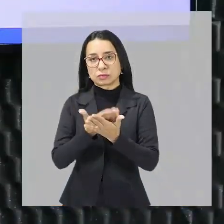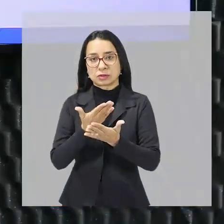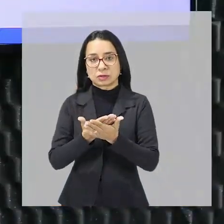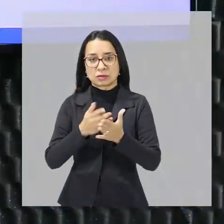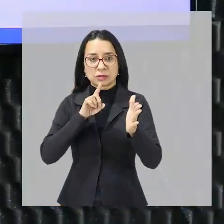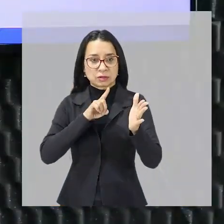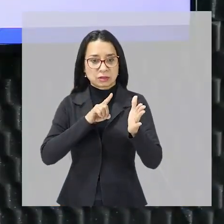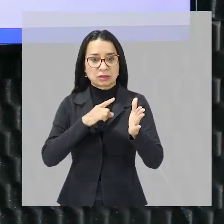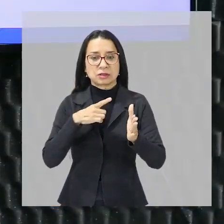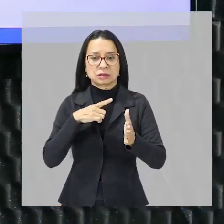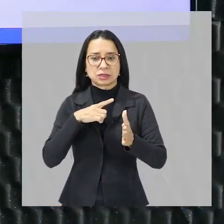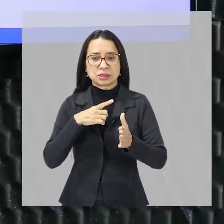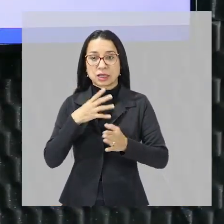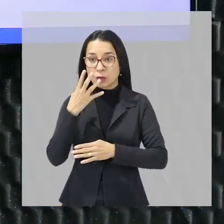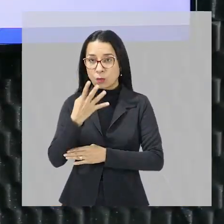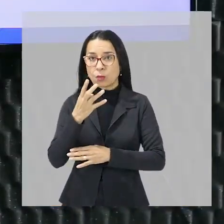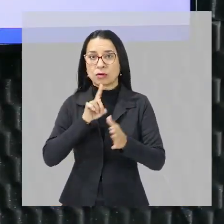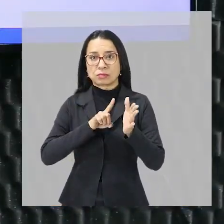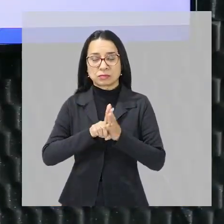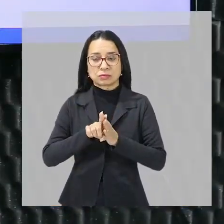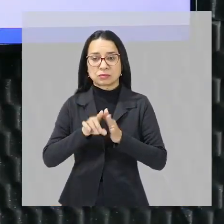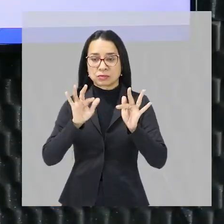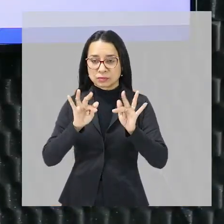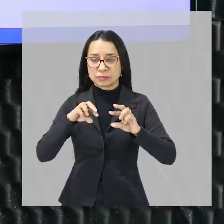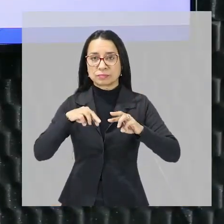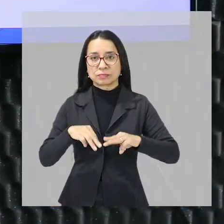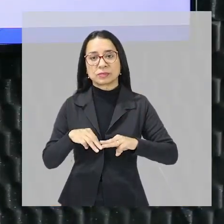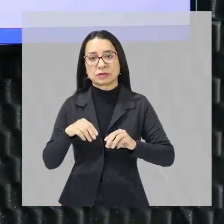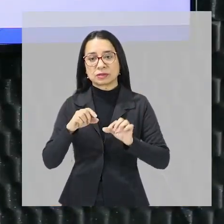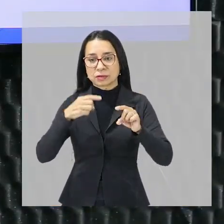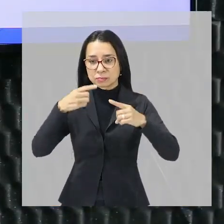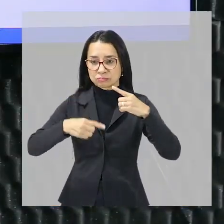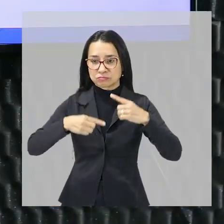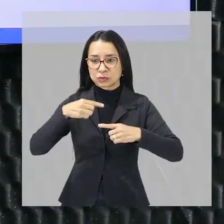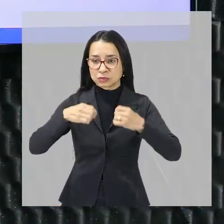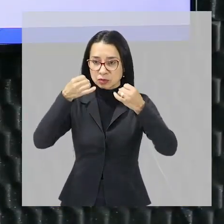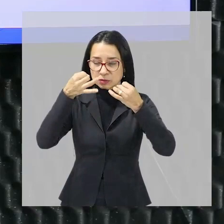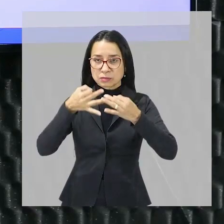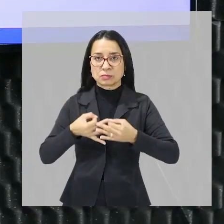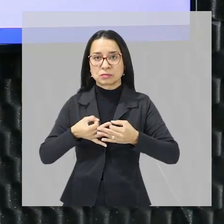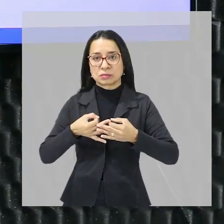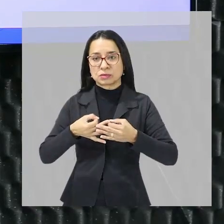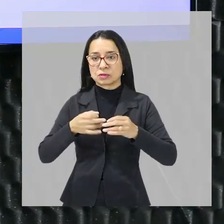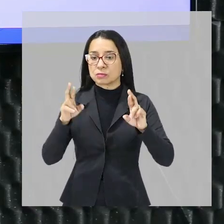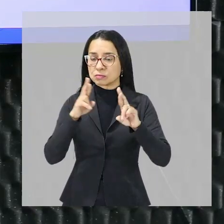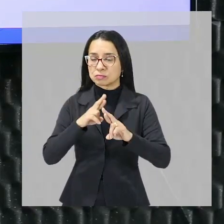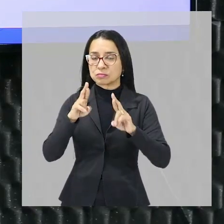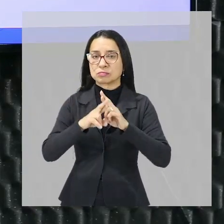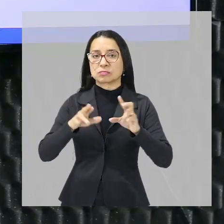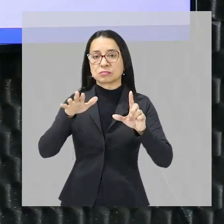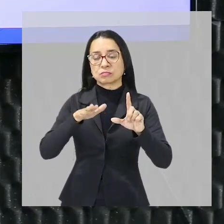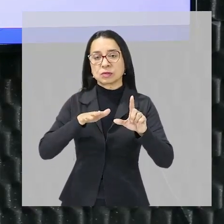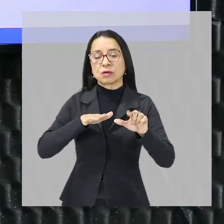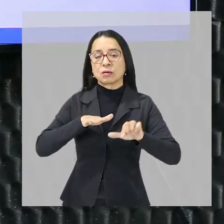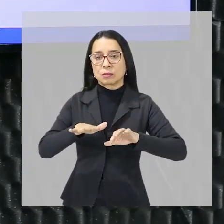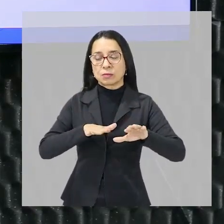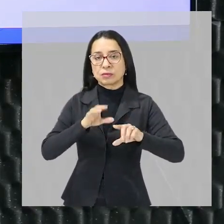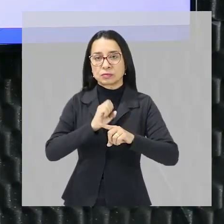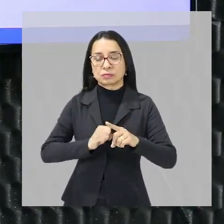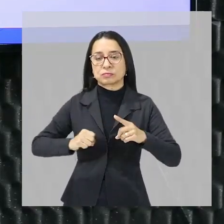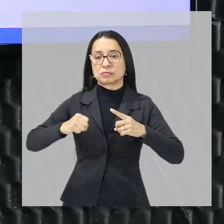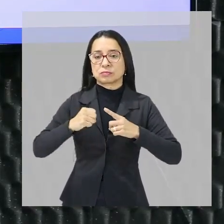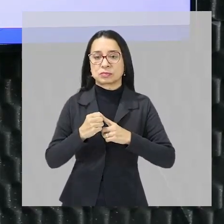todo 4 questões, para a gente poder finalizar essa discussão sobre os movimentos sociais. Lembrando que esse